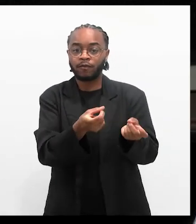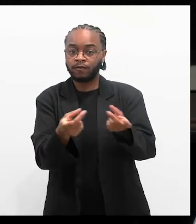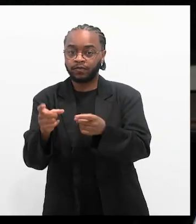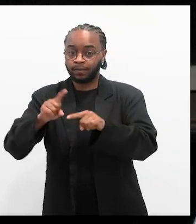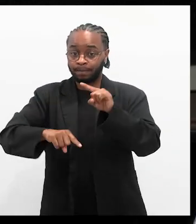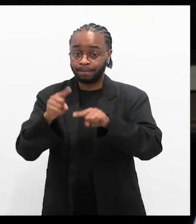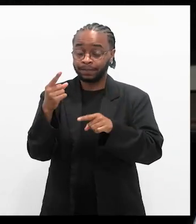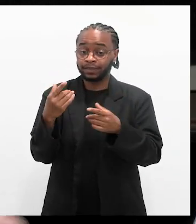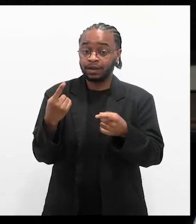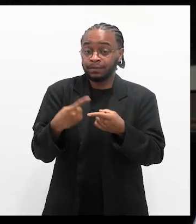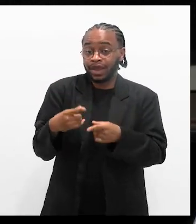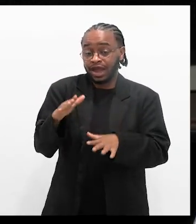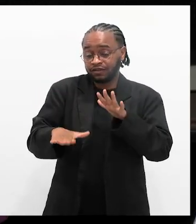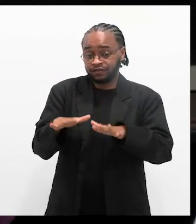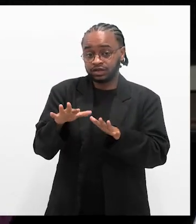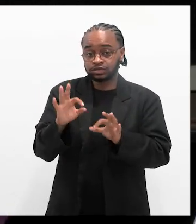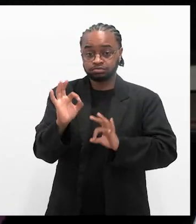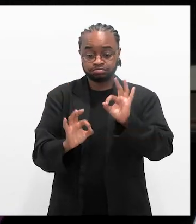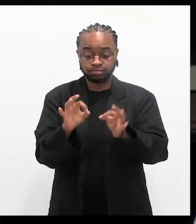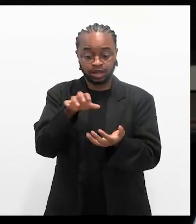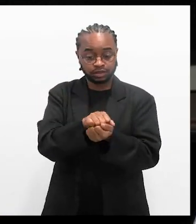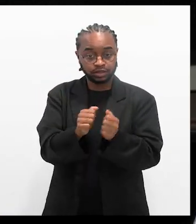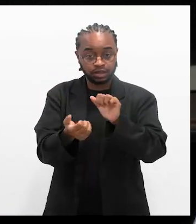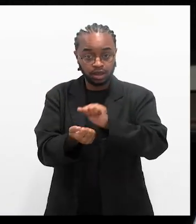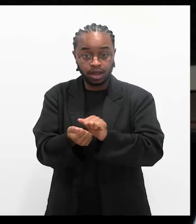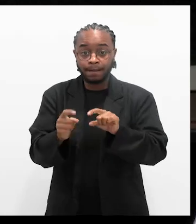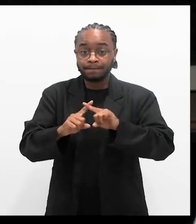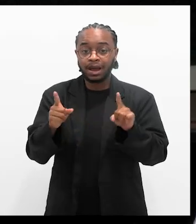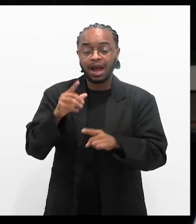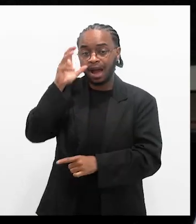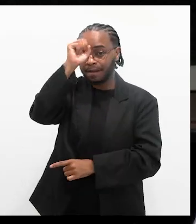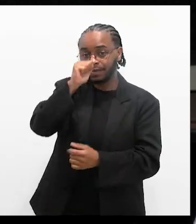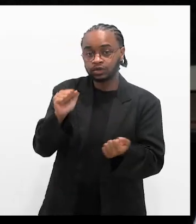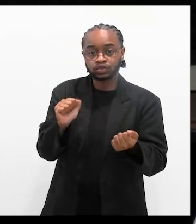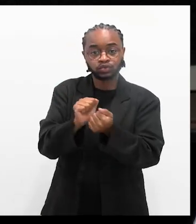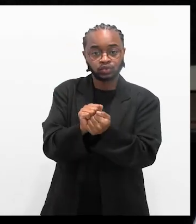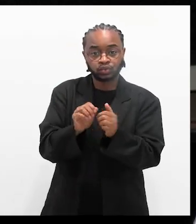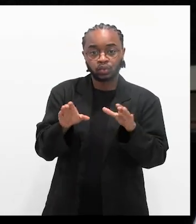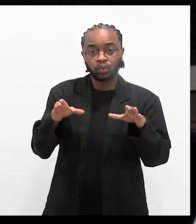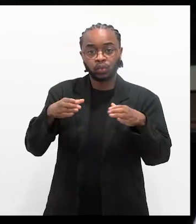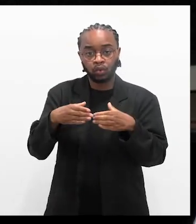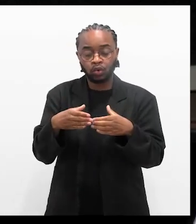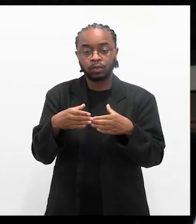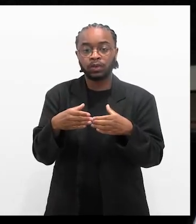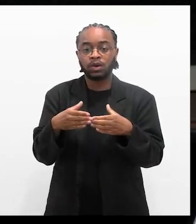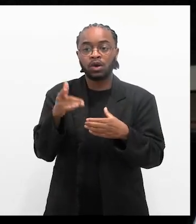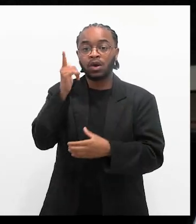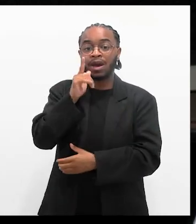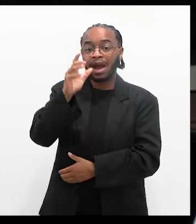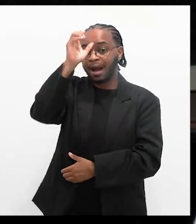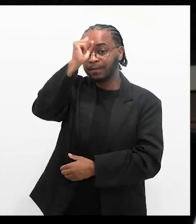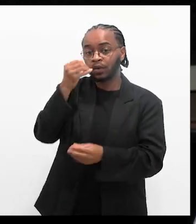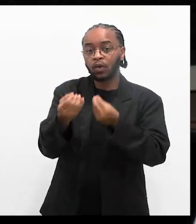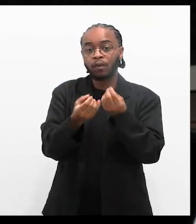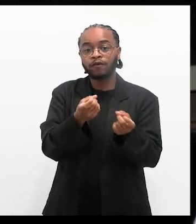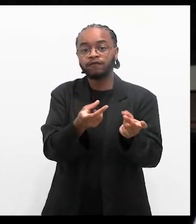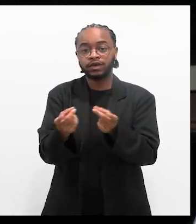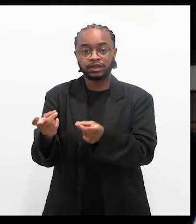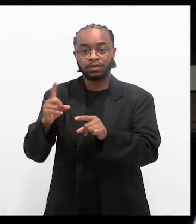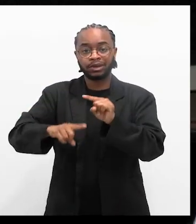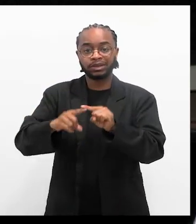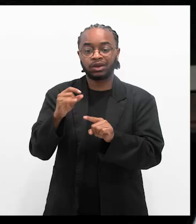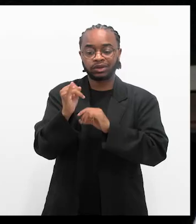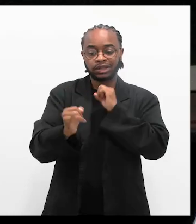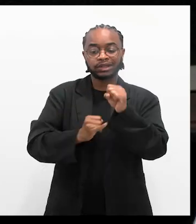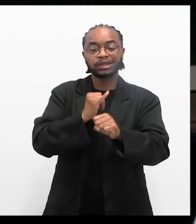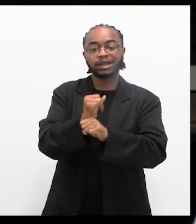esses produtos. Muitas vezes ela faz um artesanato e ela aprende nessa formação no Grupo da Aliança, ela aprende a vender o